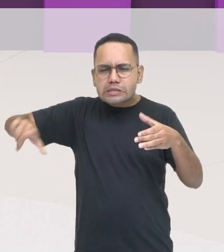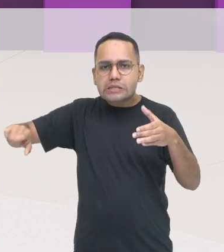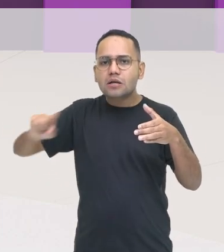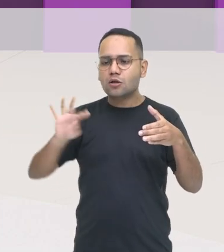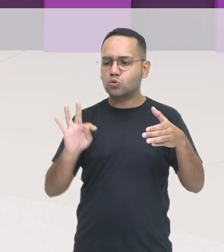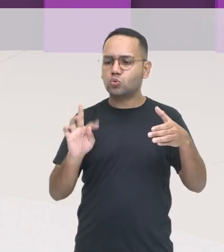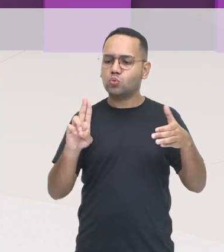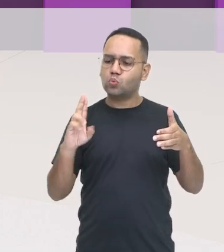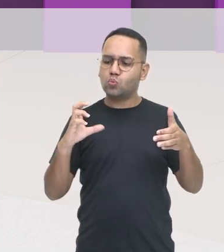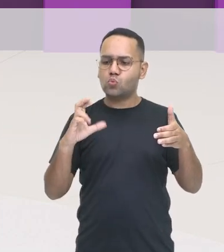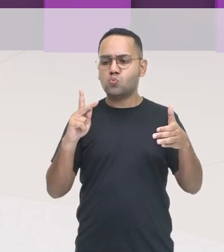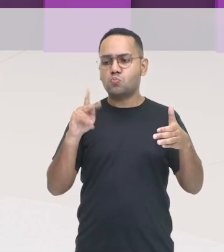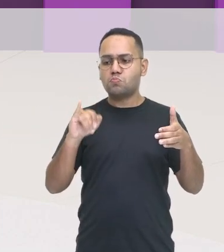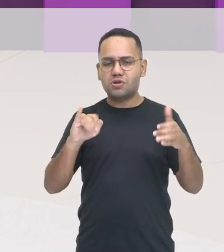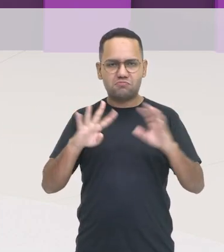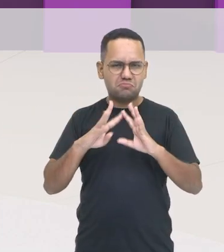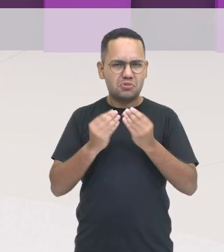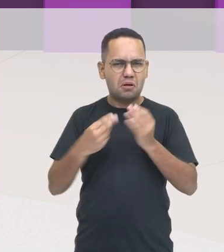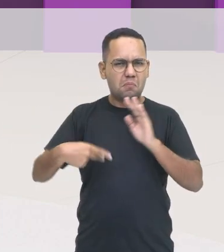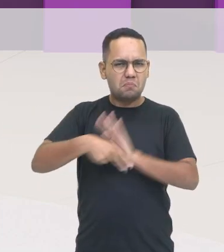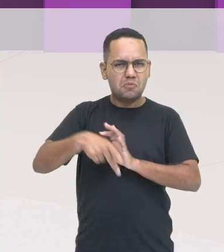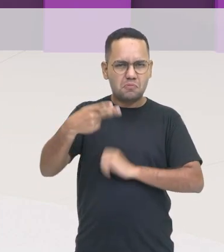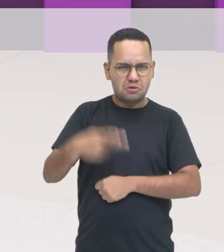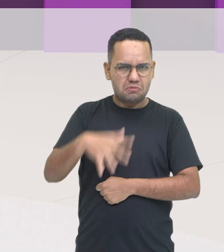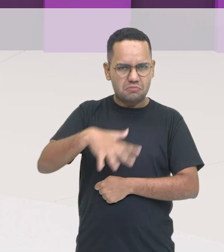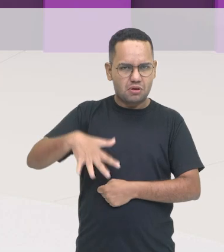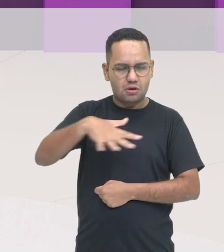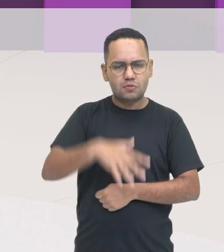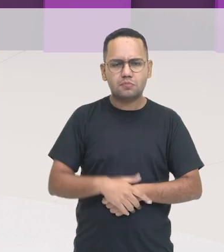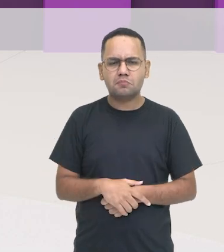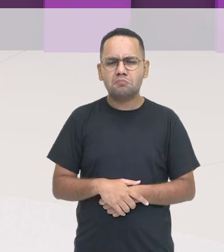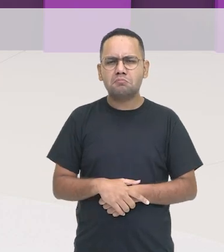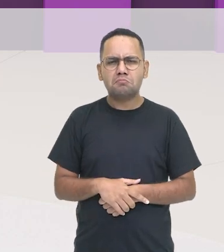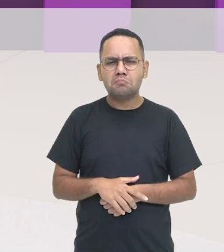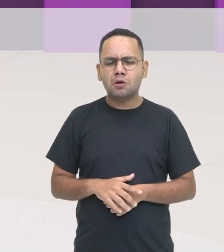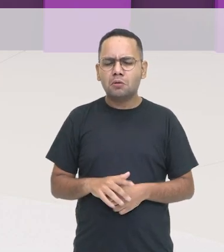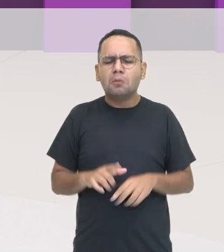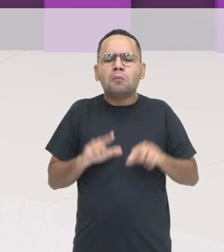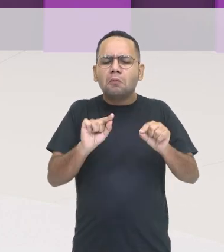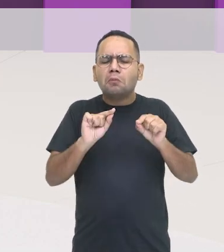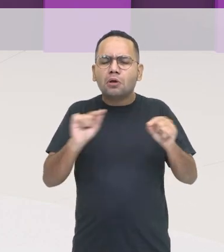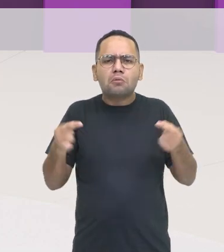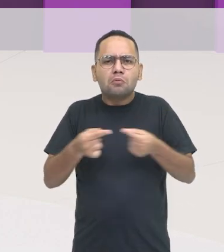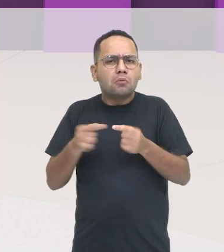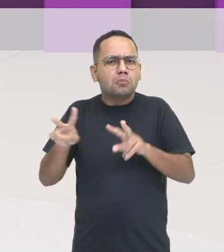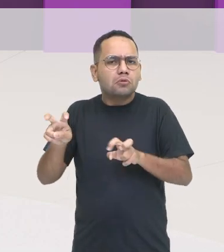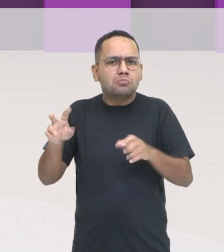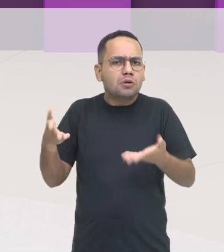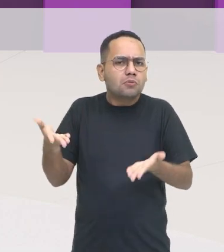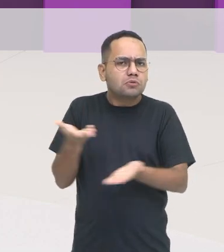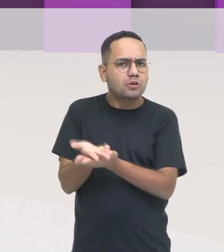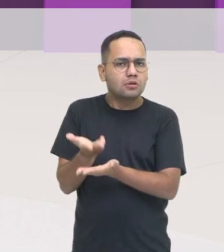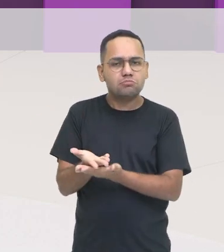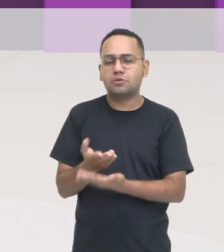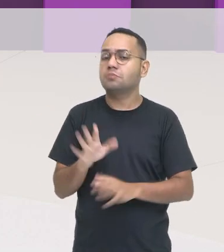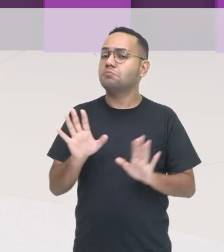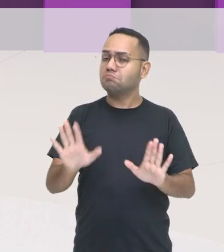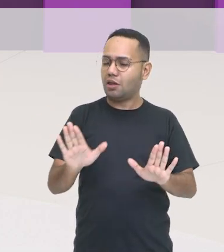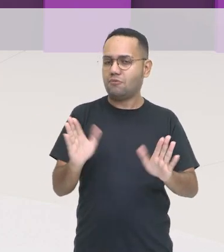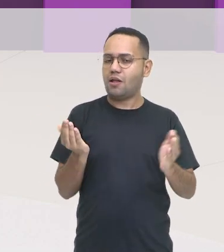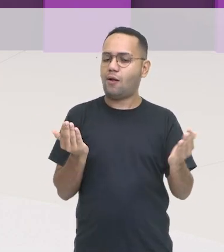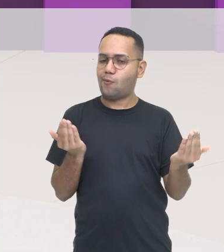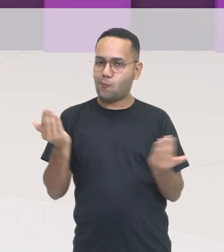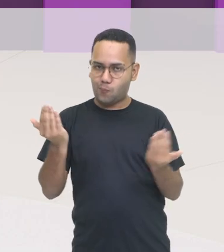aqui na nossa região, né? E o que isso tem a ver com função? Nós vamos criar aqui uma relação, tá? Uma relação